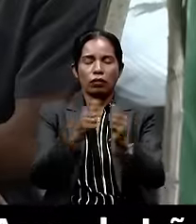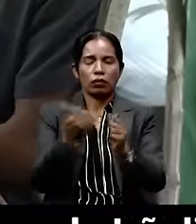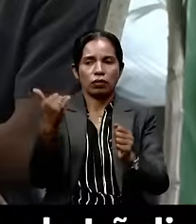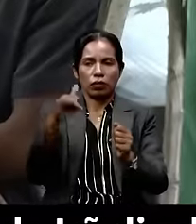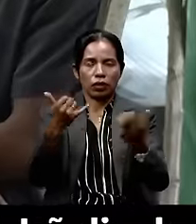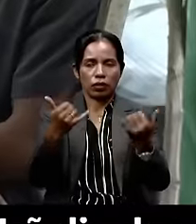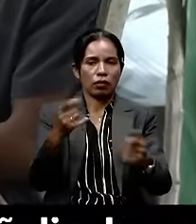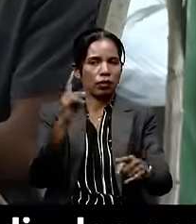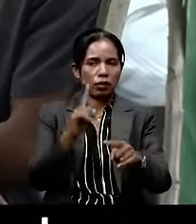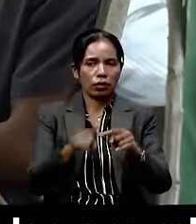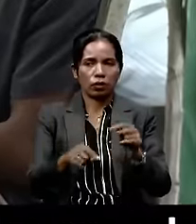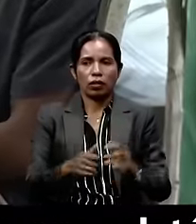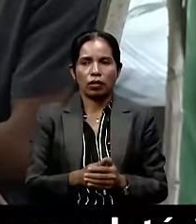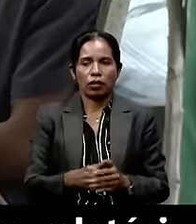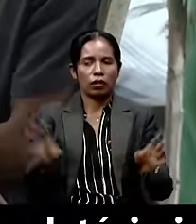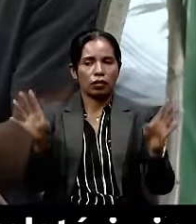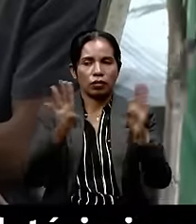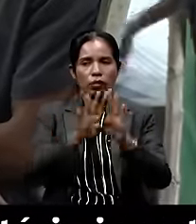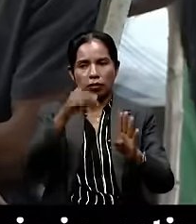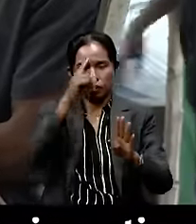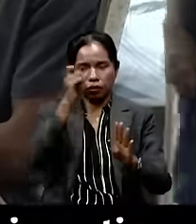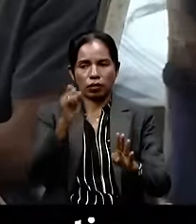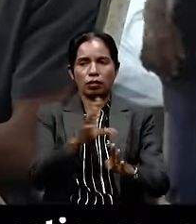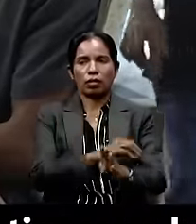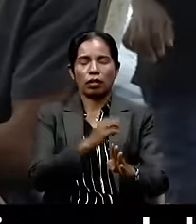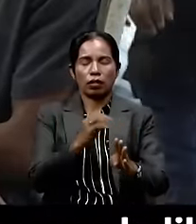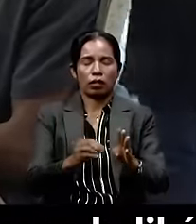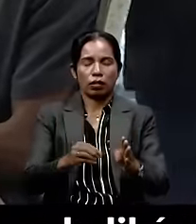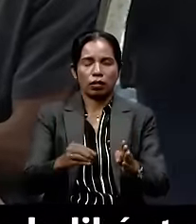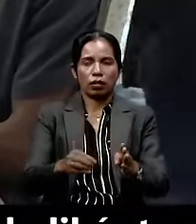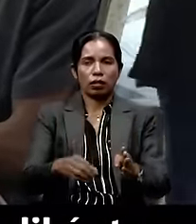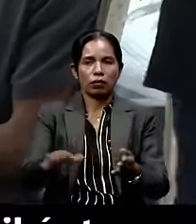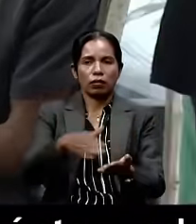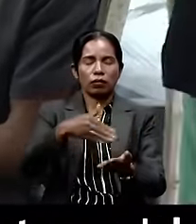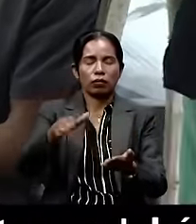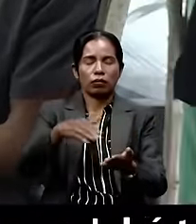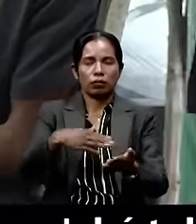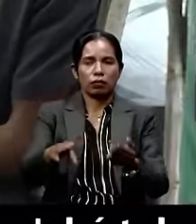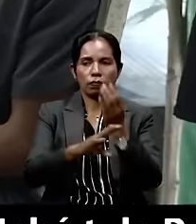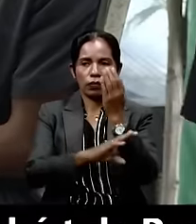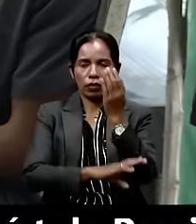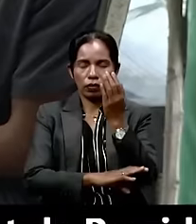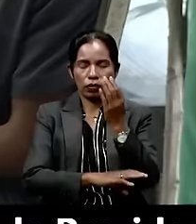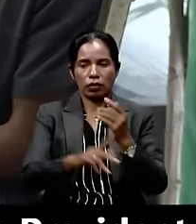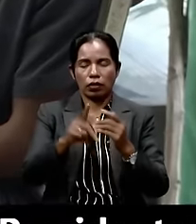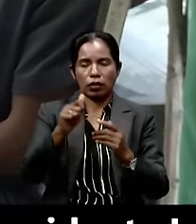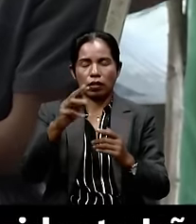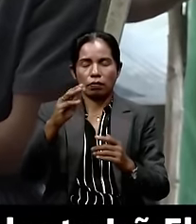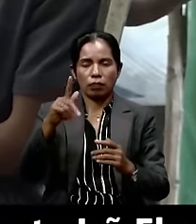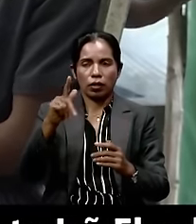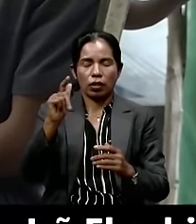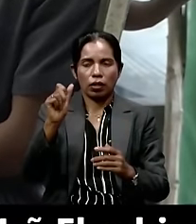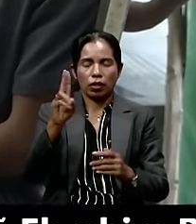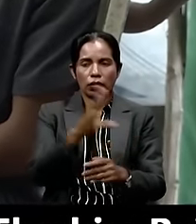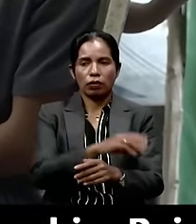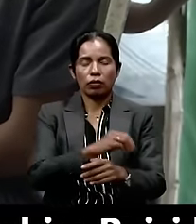dau label taka tampa agora tunu batar di ya ida kai bau